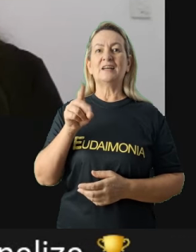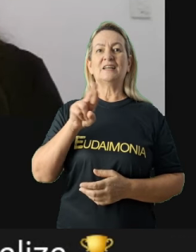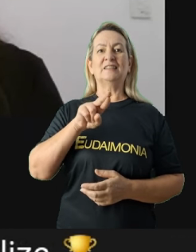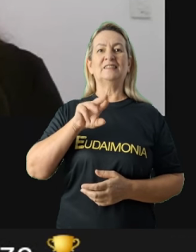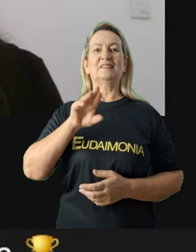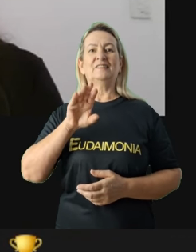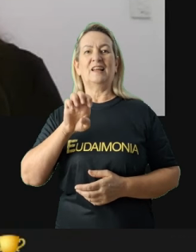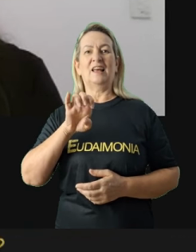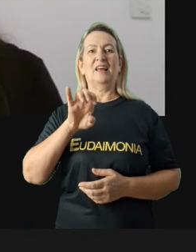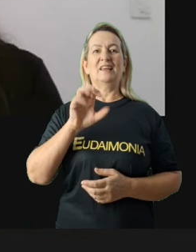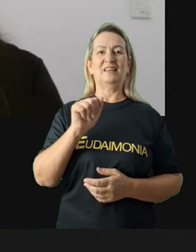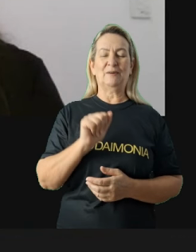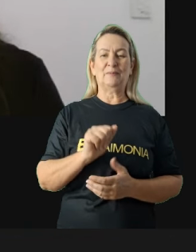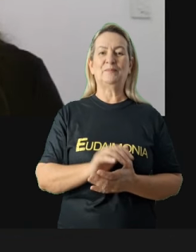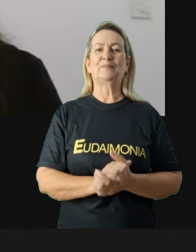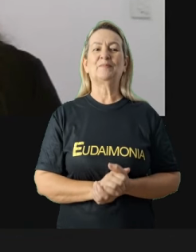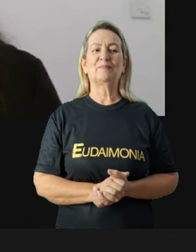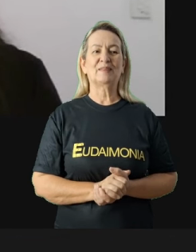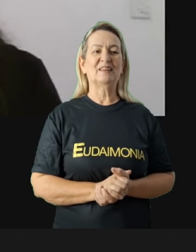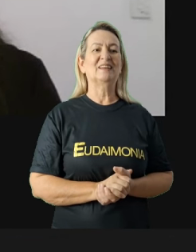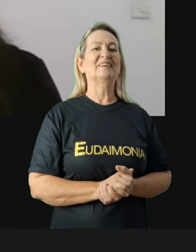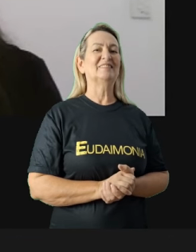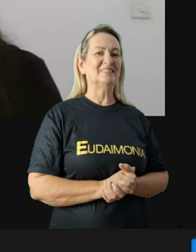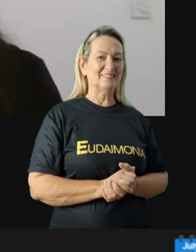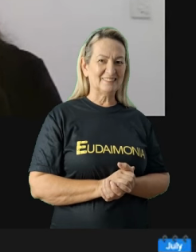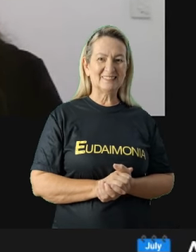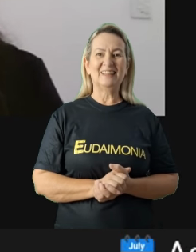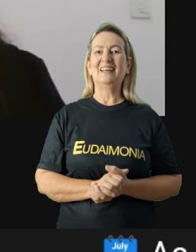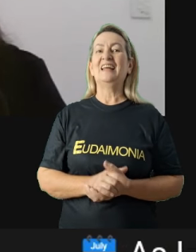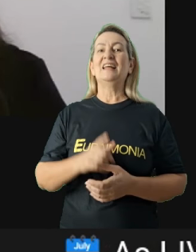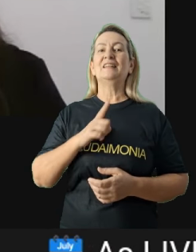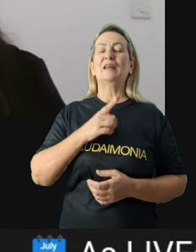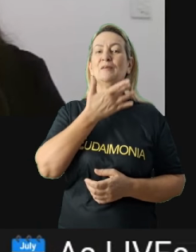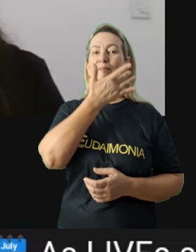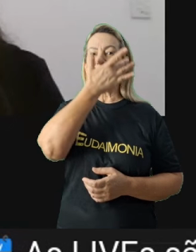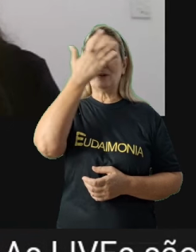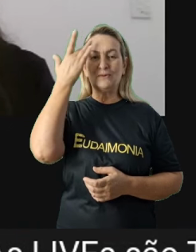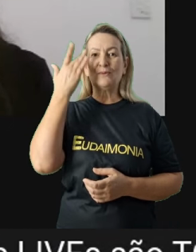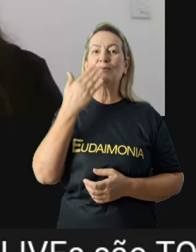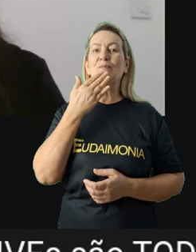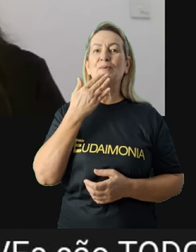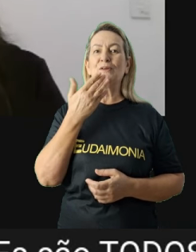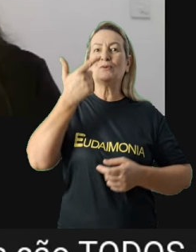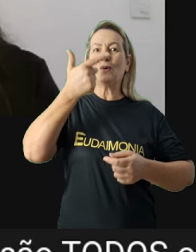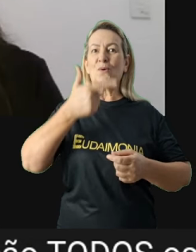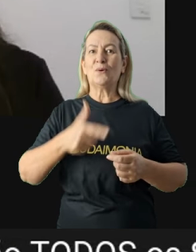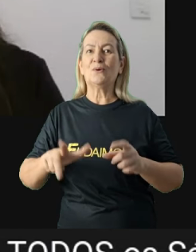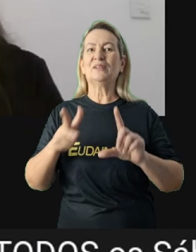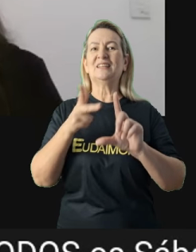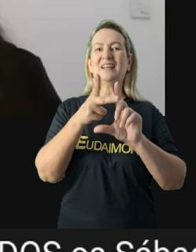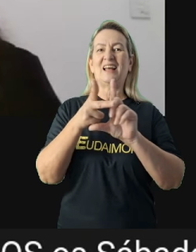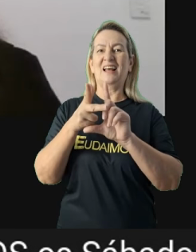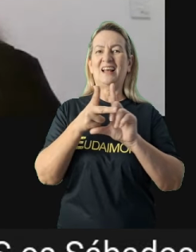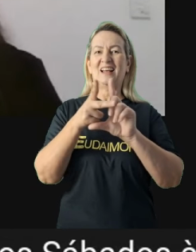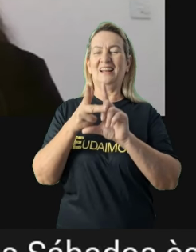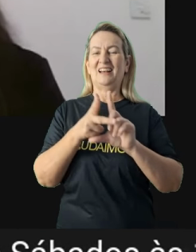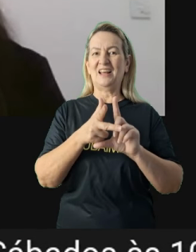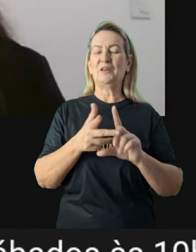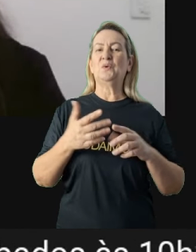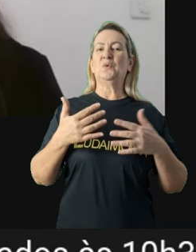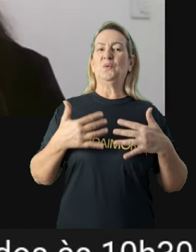É isso, né, Andréa? É isso, prof. Tem que ficar ligado. Tem gente pedindo uma segunda rodada aqui no chat, viu,